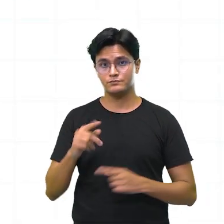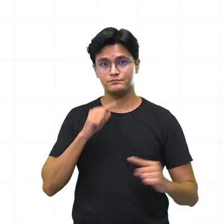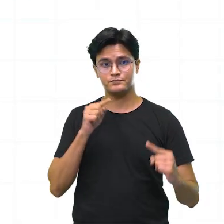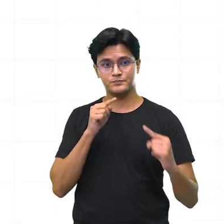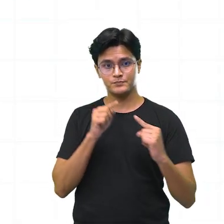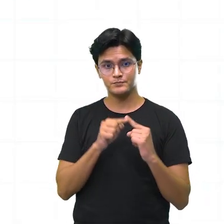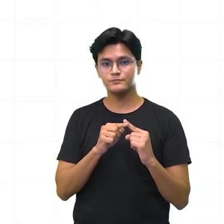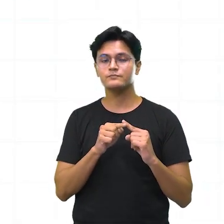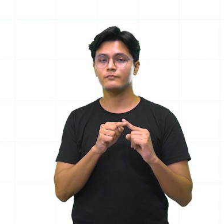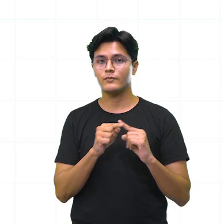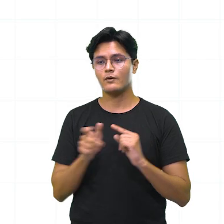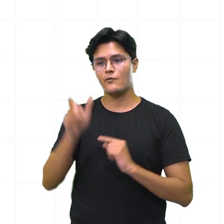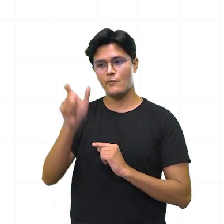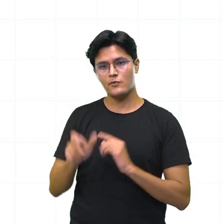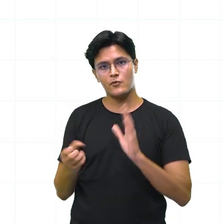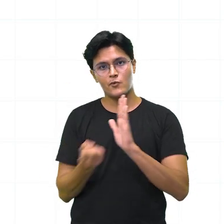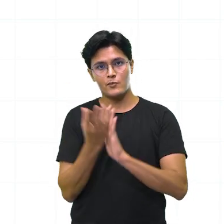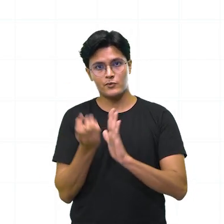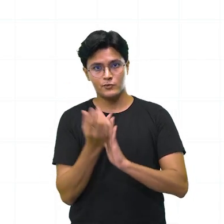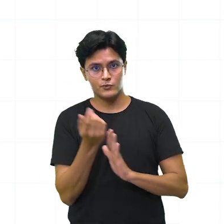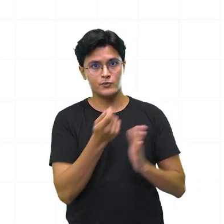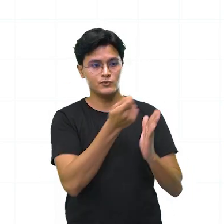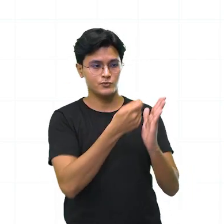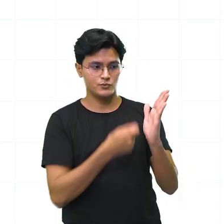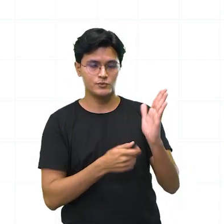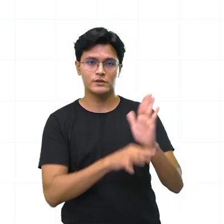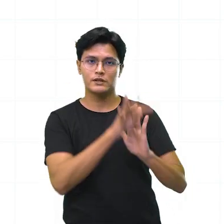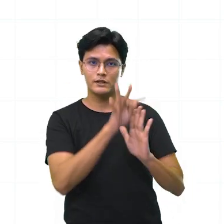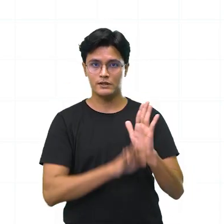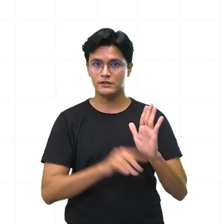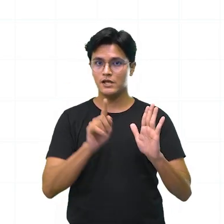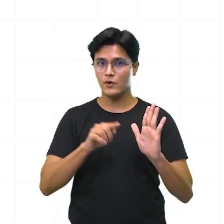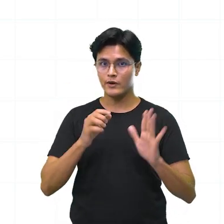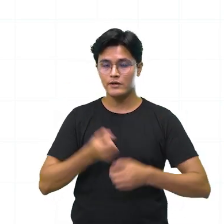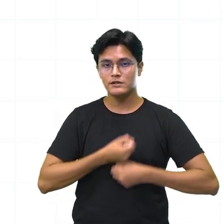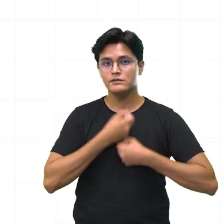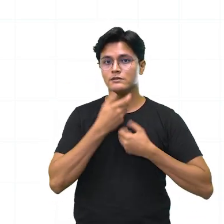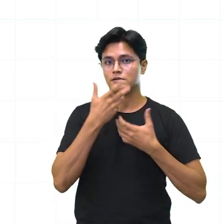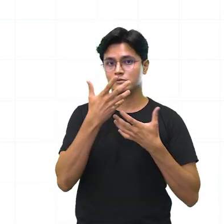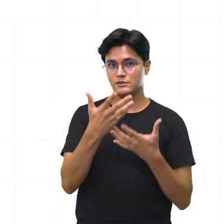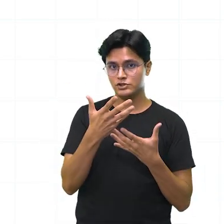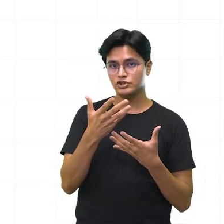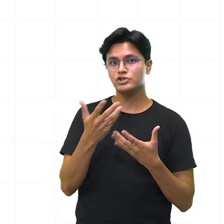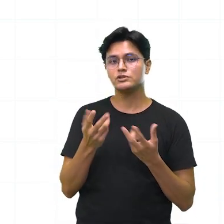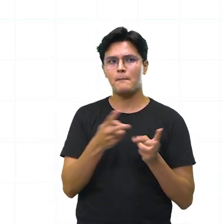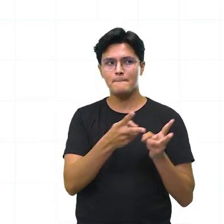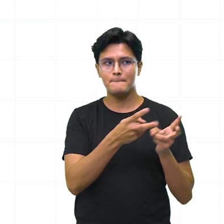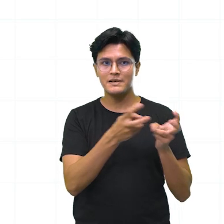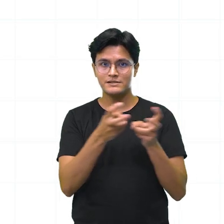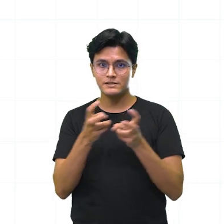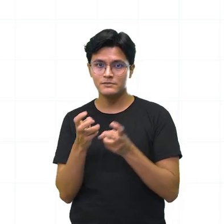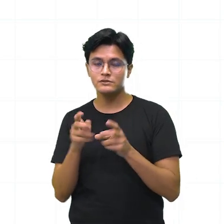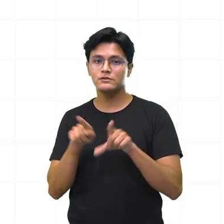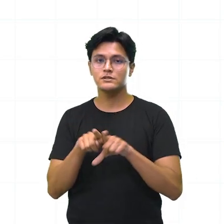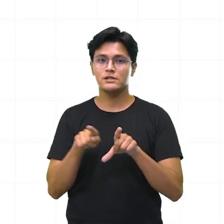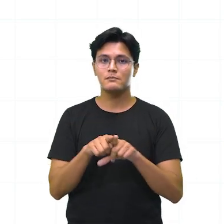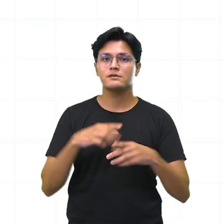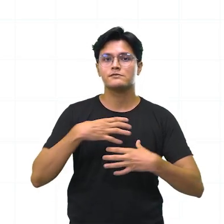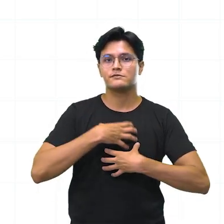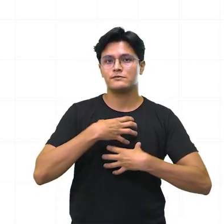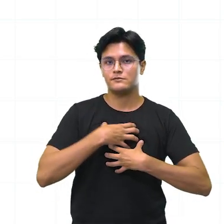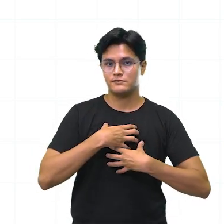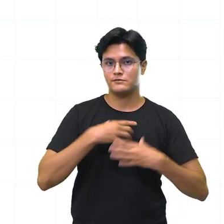quem produz esse texto é transmitir as observações e sensações do que